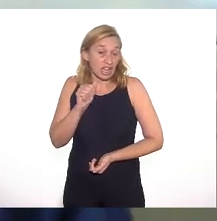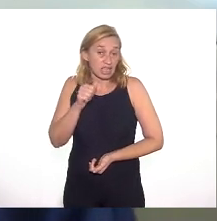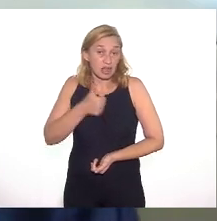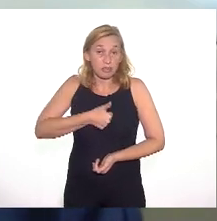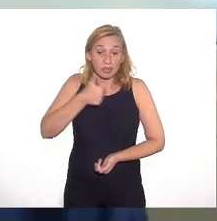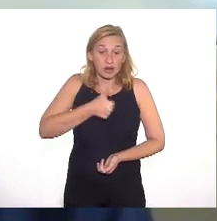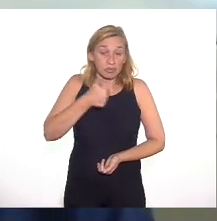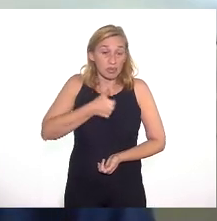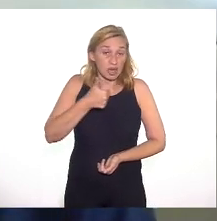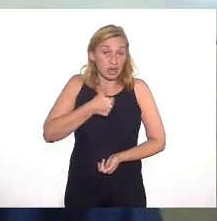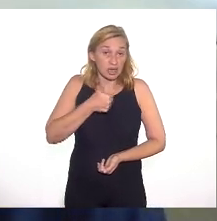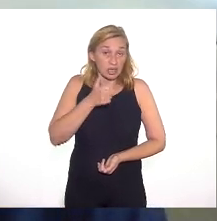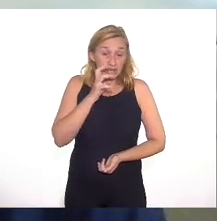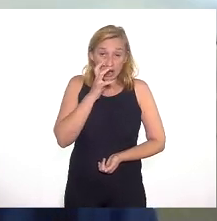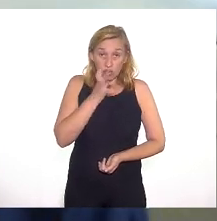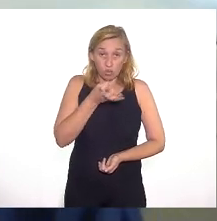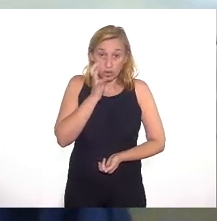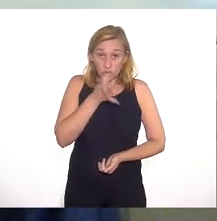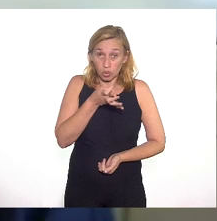primeiras denúncias